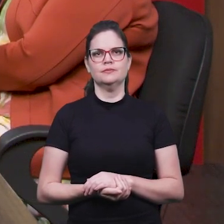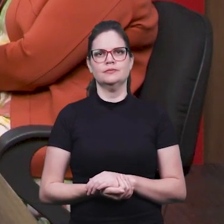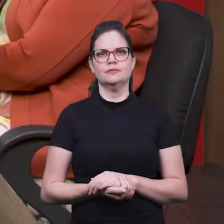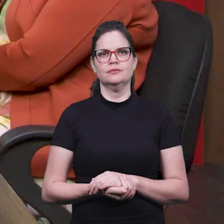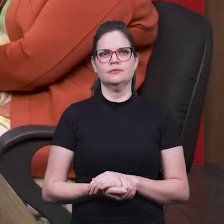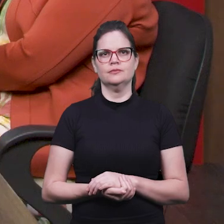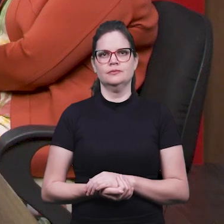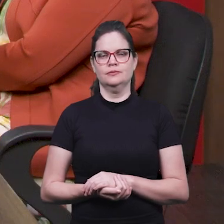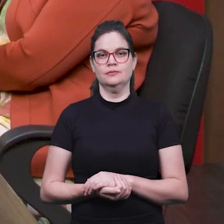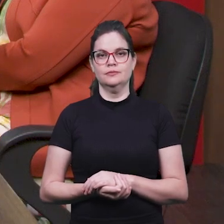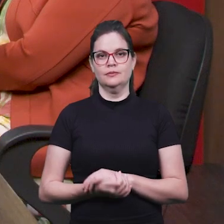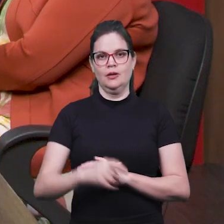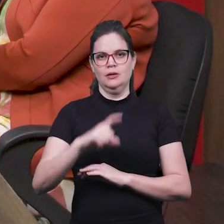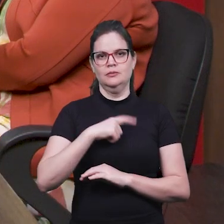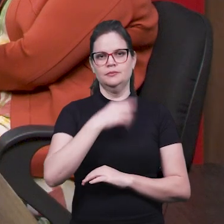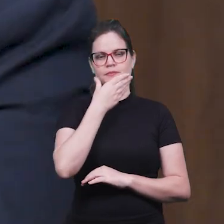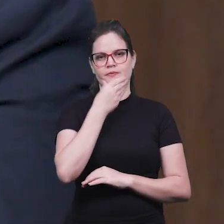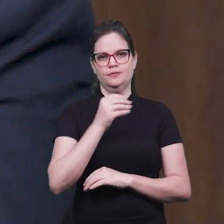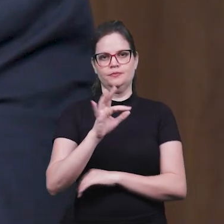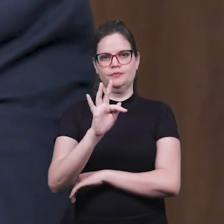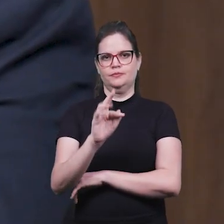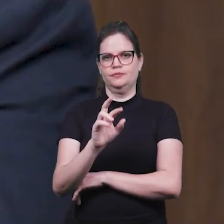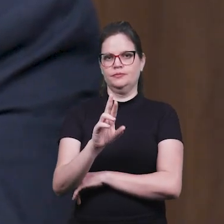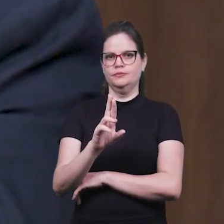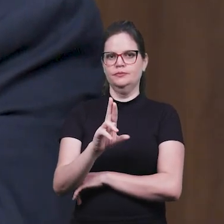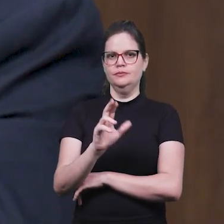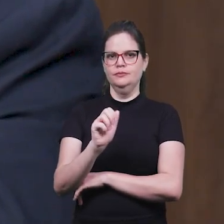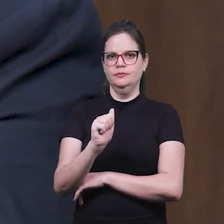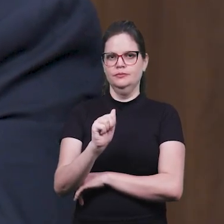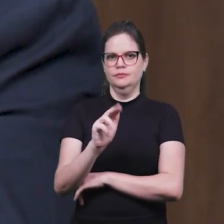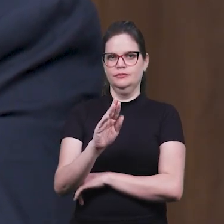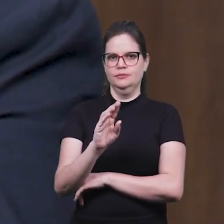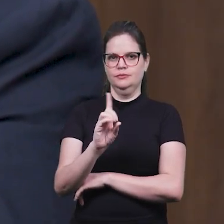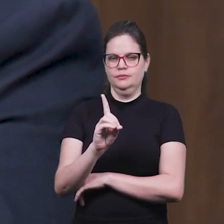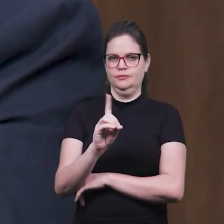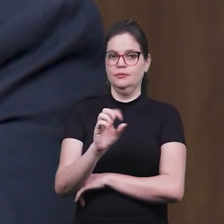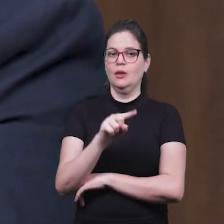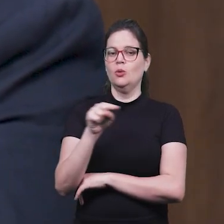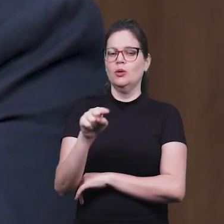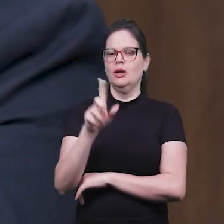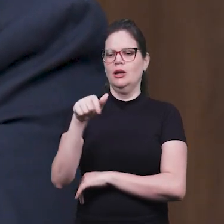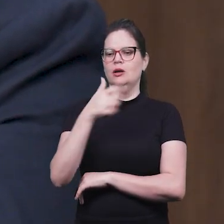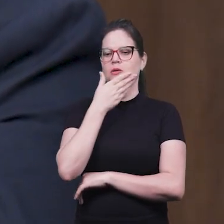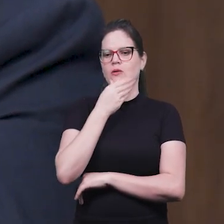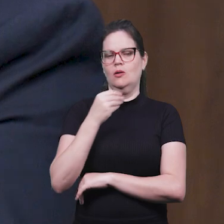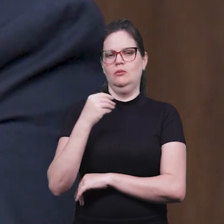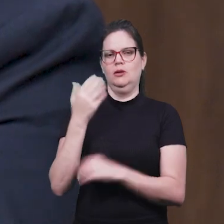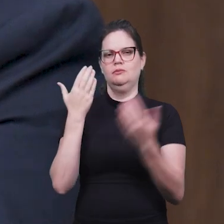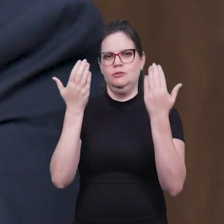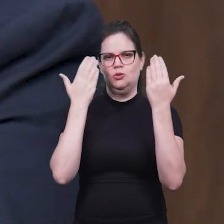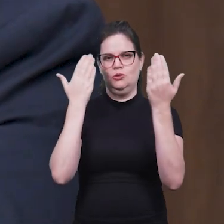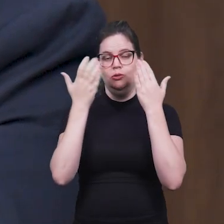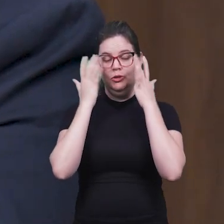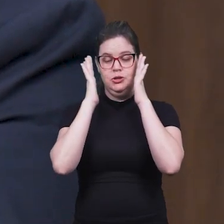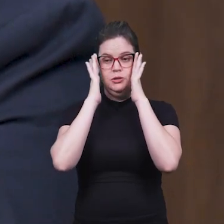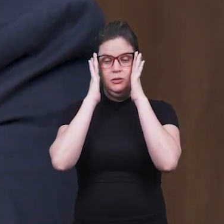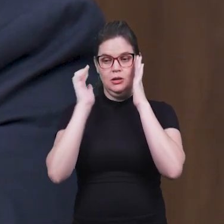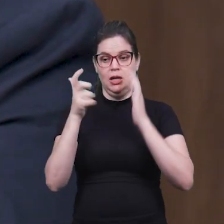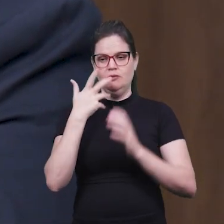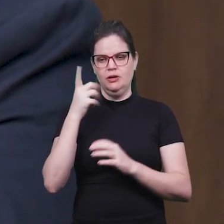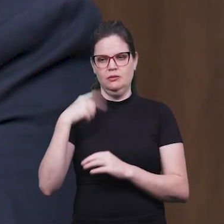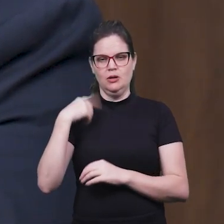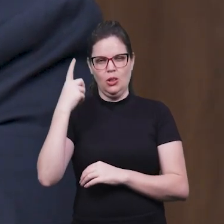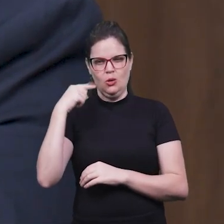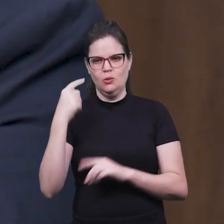Freud, ele era um camarada, todo mundo falava das loucuras dele, mas era um camarada muito